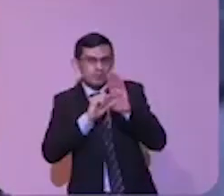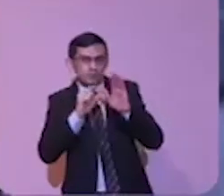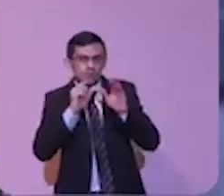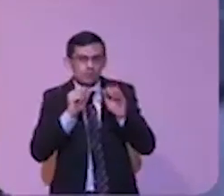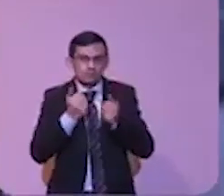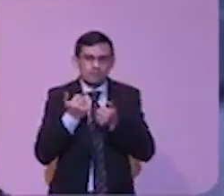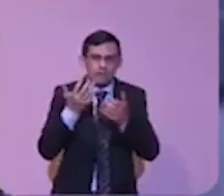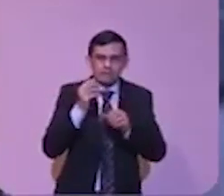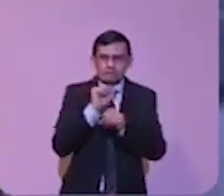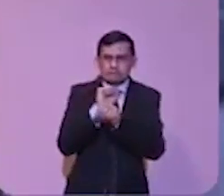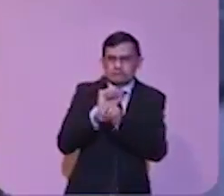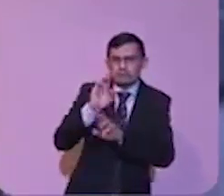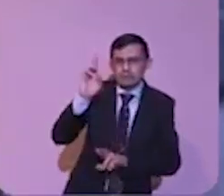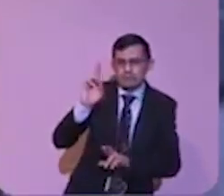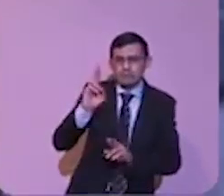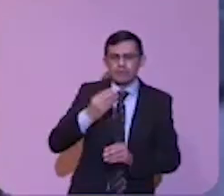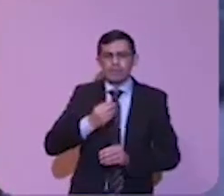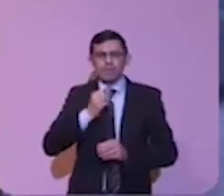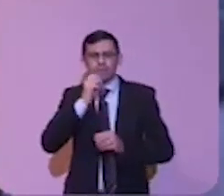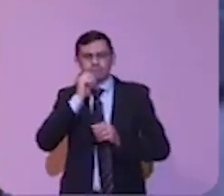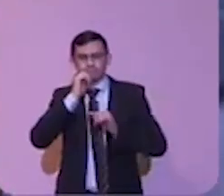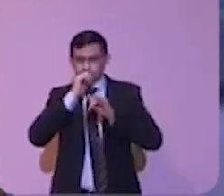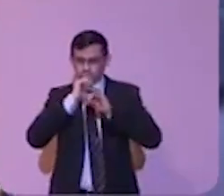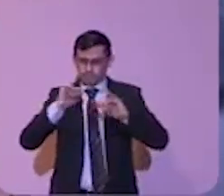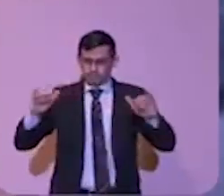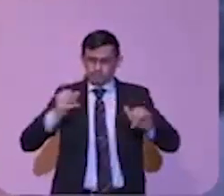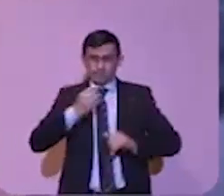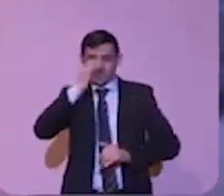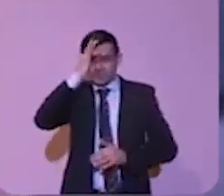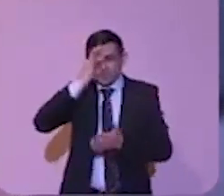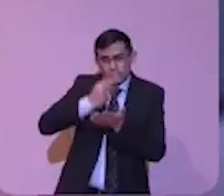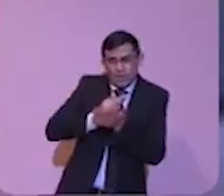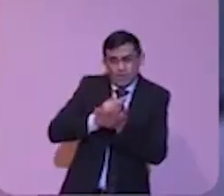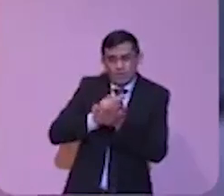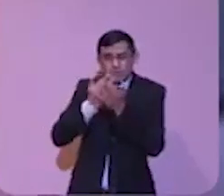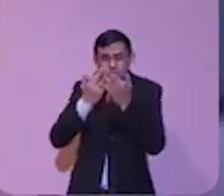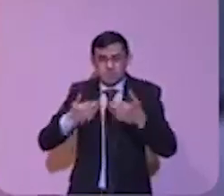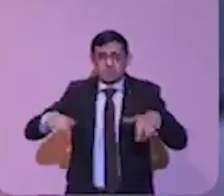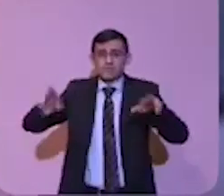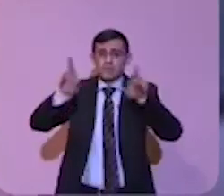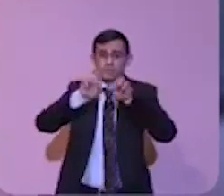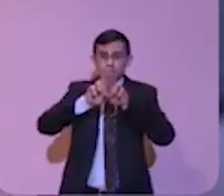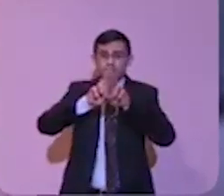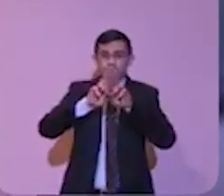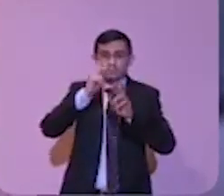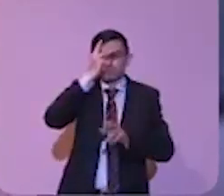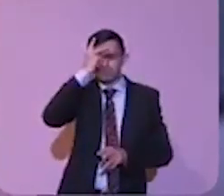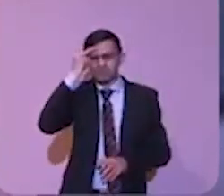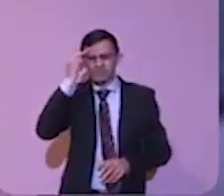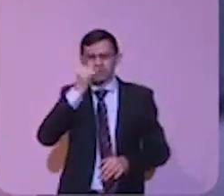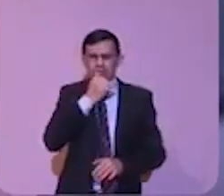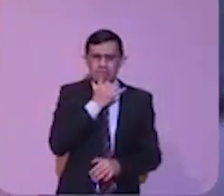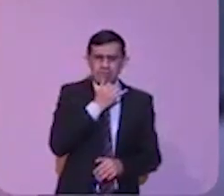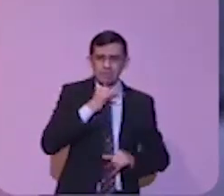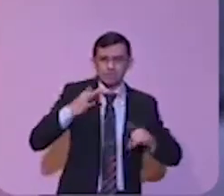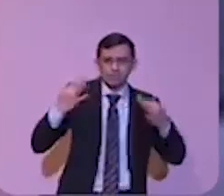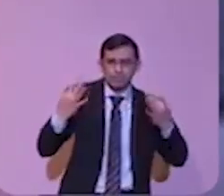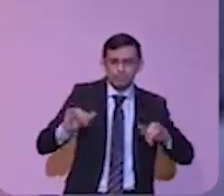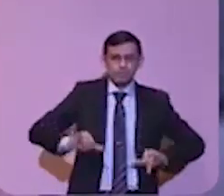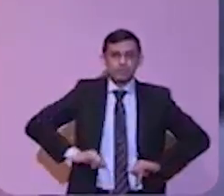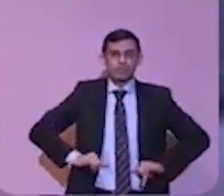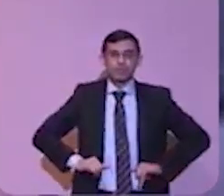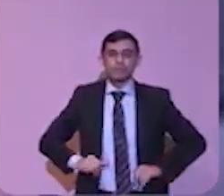de esperança, uma palavra de vida, uma palavra de fé, uma palavra que restaura aquele que está abatido.